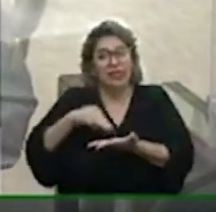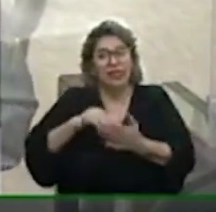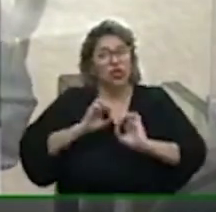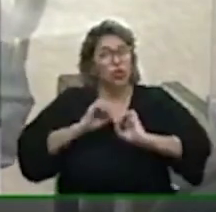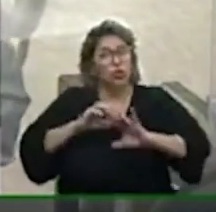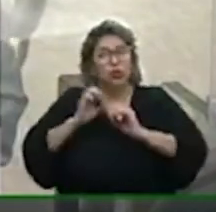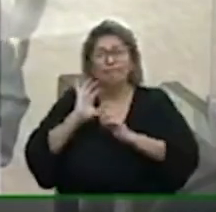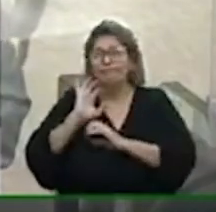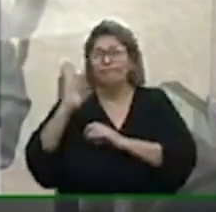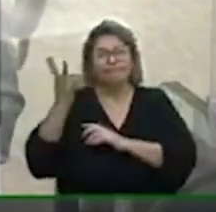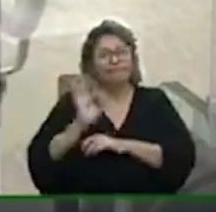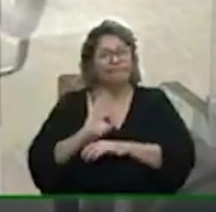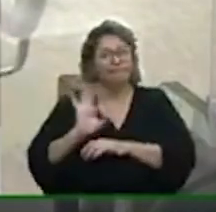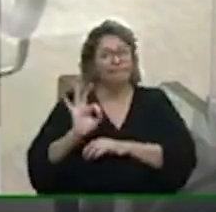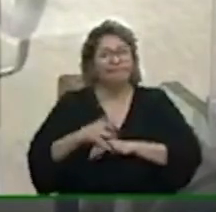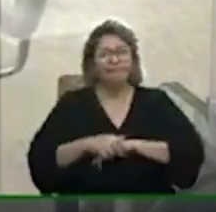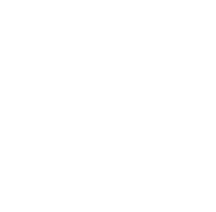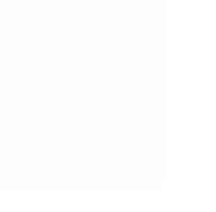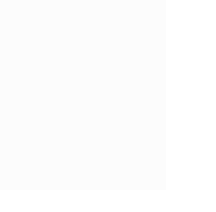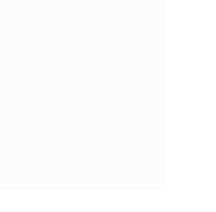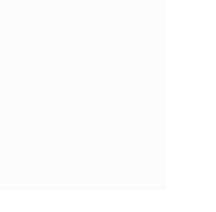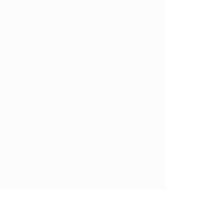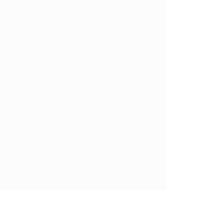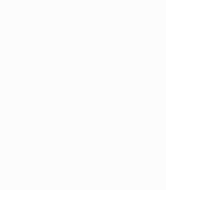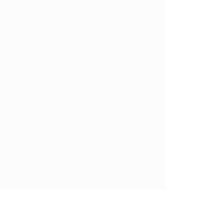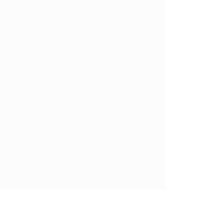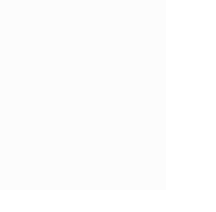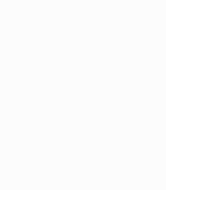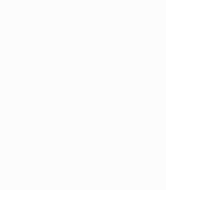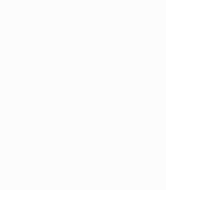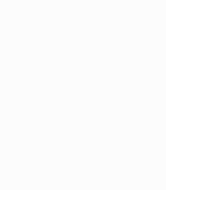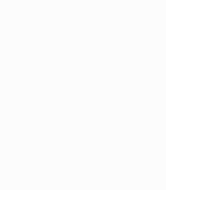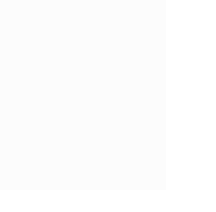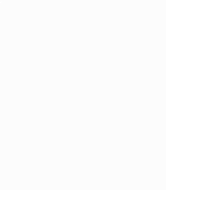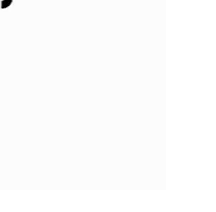não tá resolvendo Obrigado Presidente e